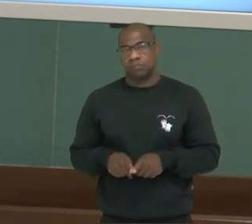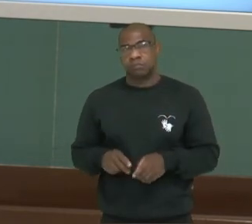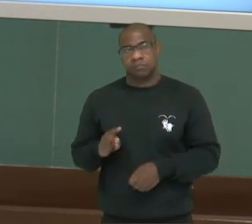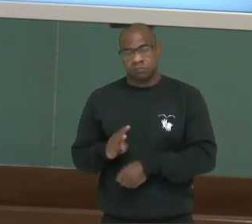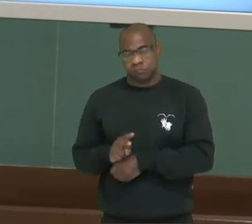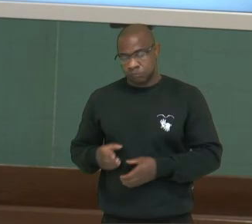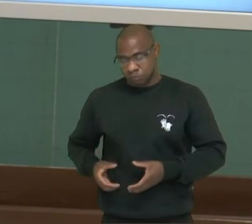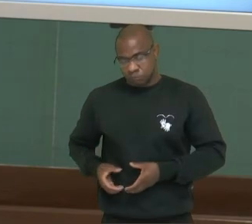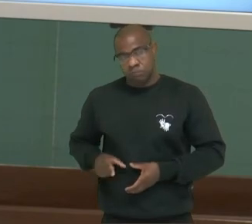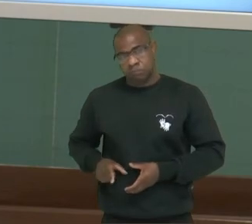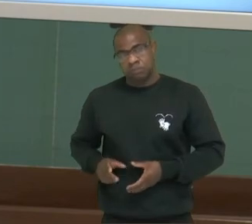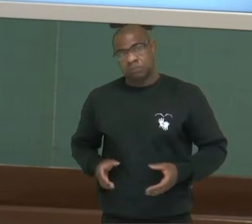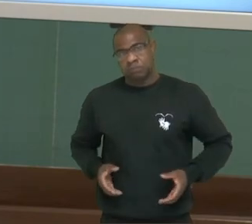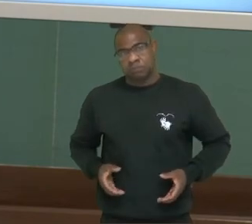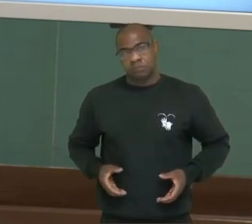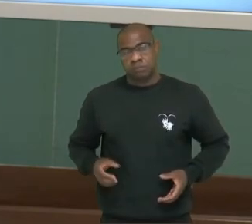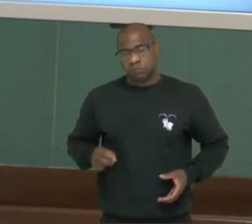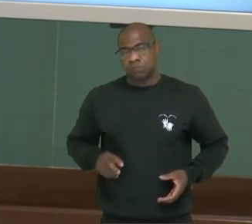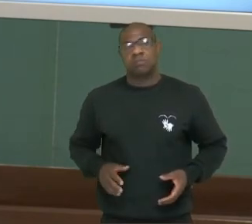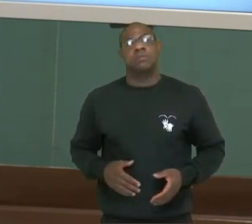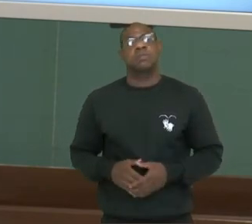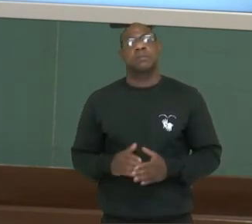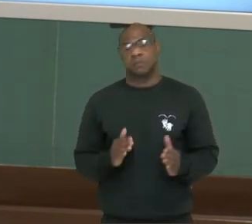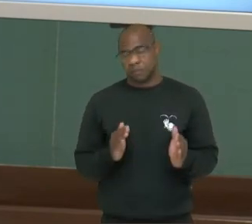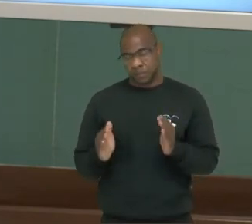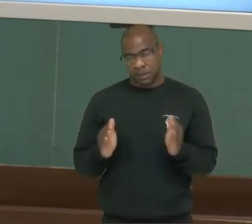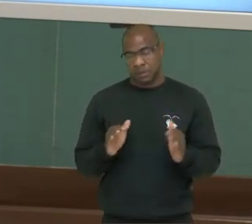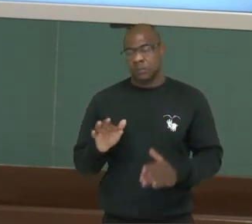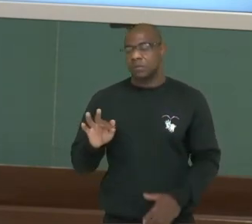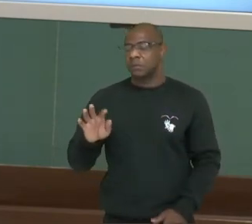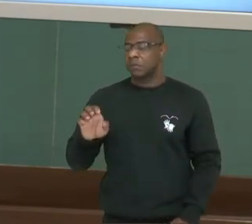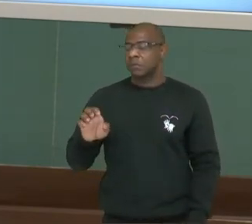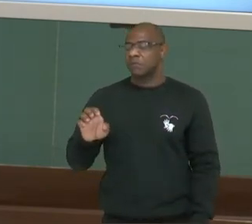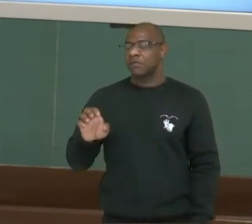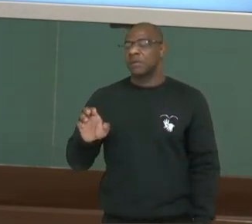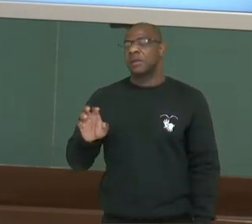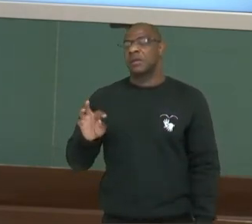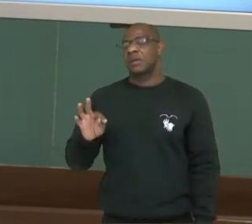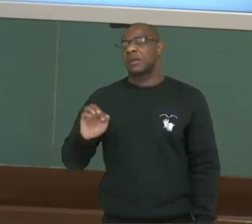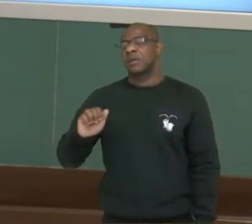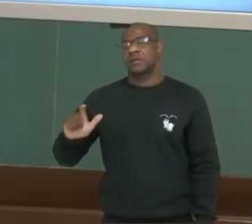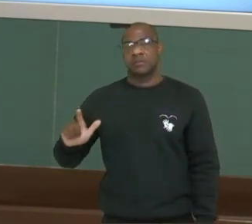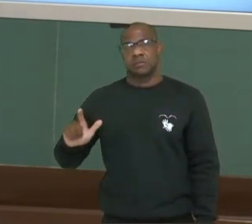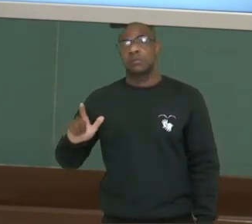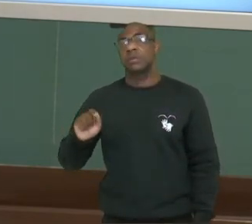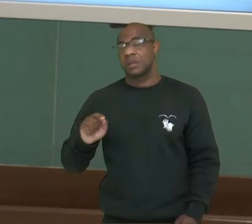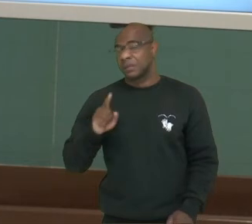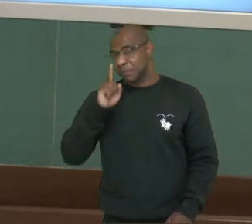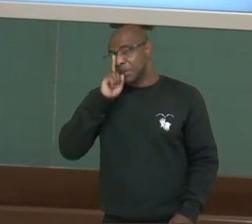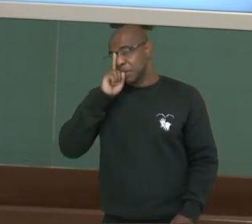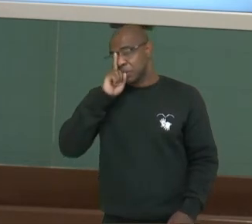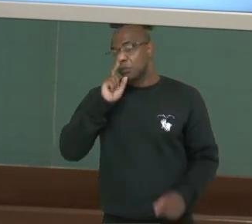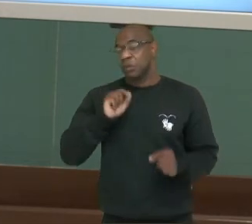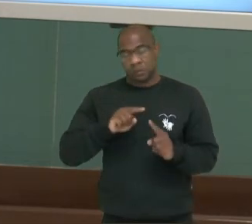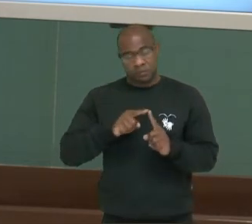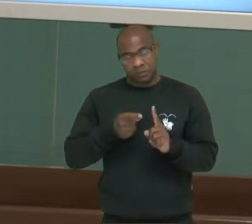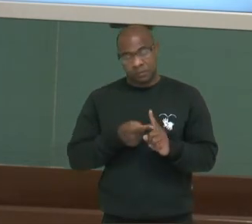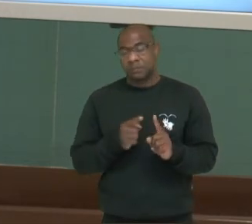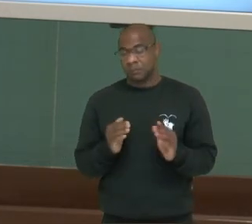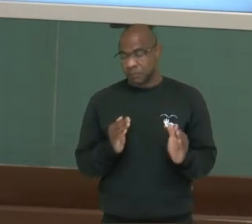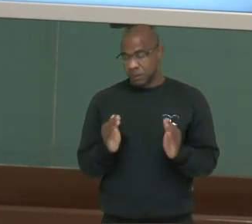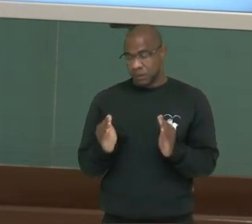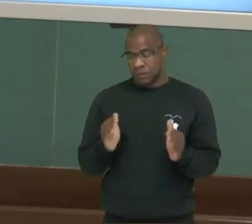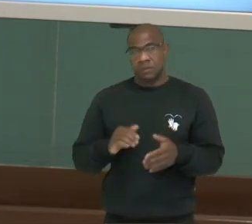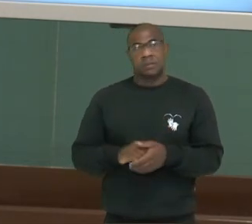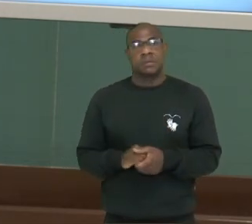ocorrer uma gravidez, ele esteja lá. O período fértil, lembra do 14º dia? 3 dias antes, 3 dias depois,